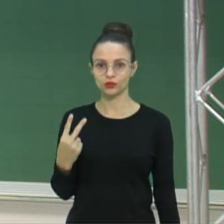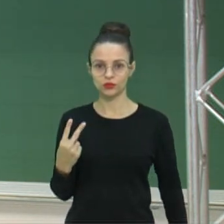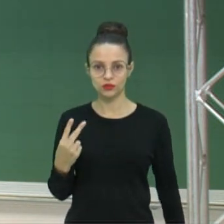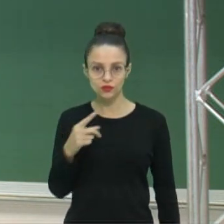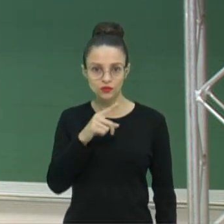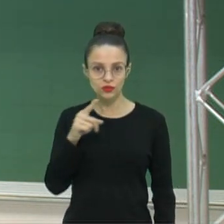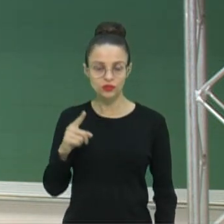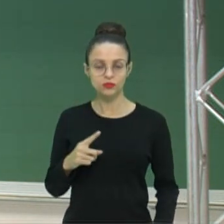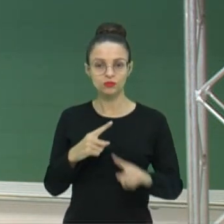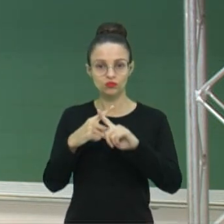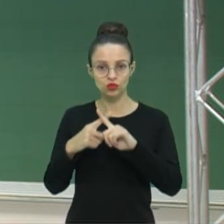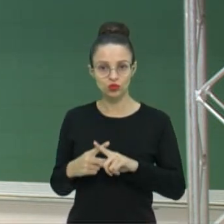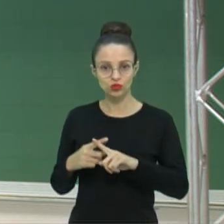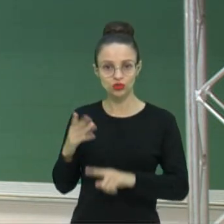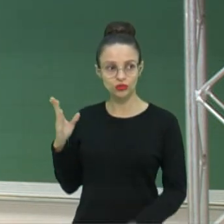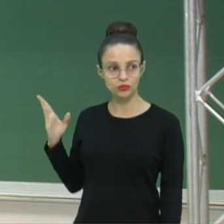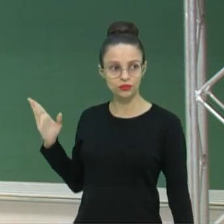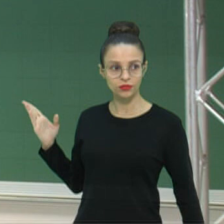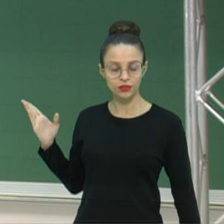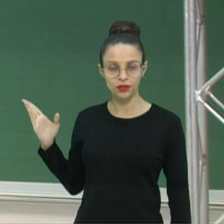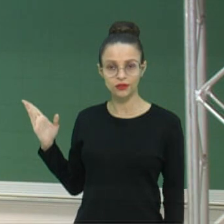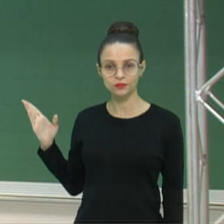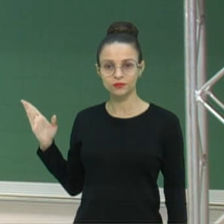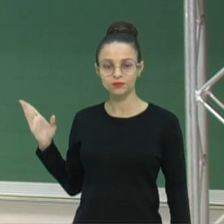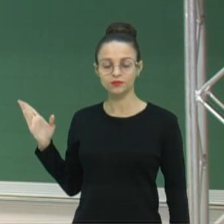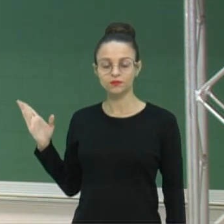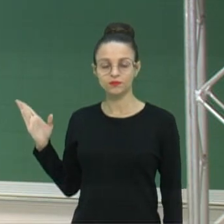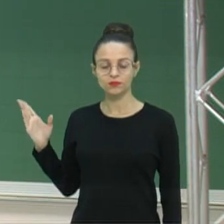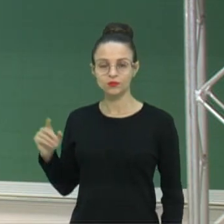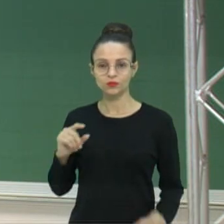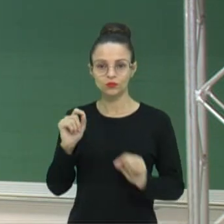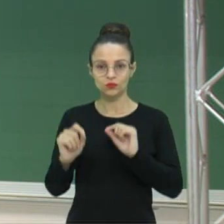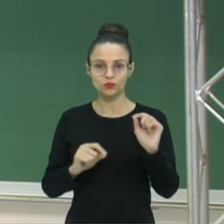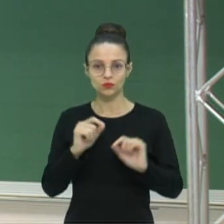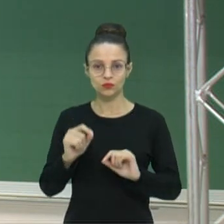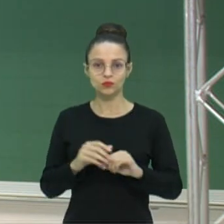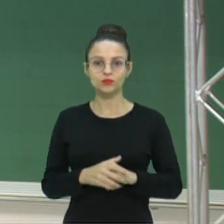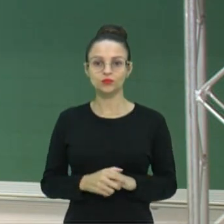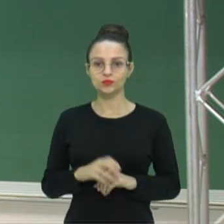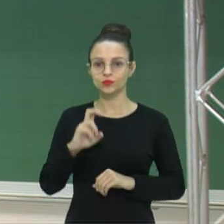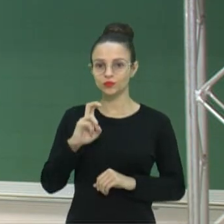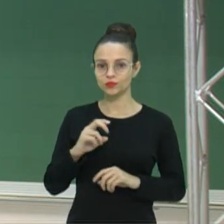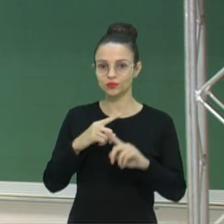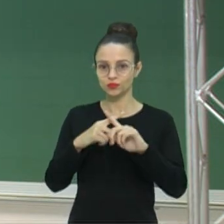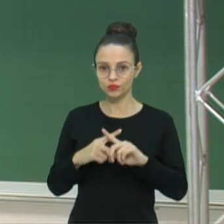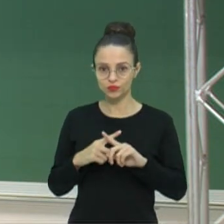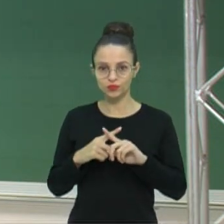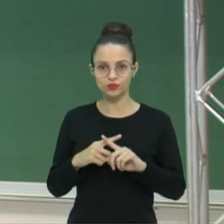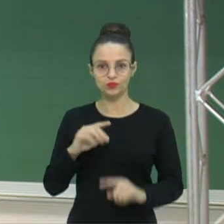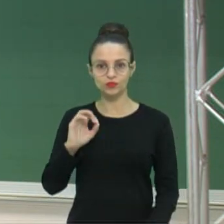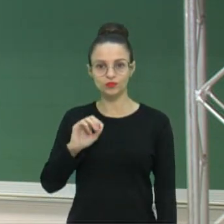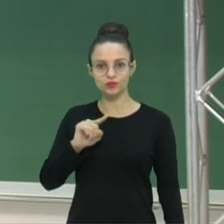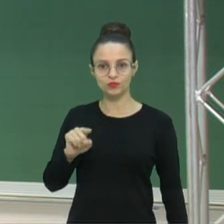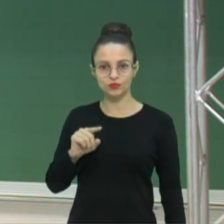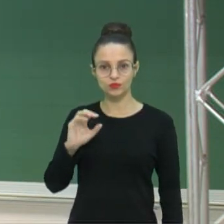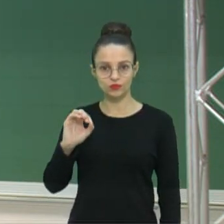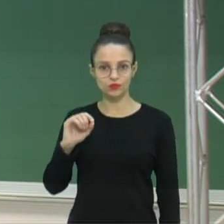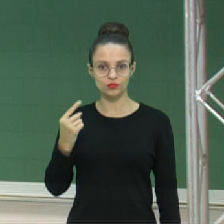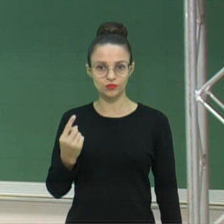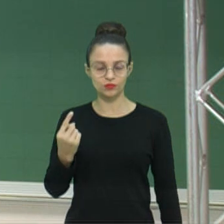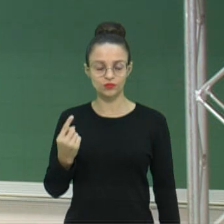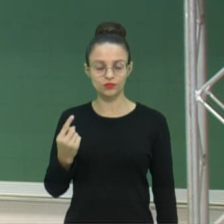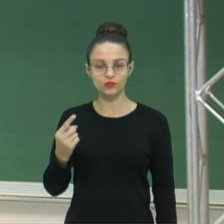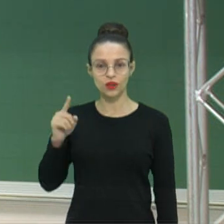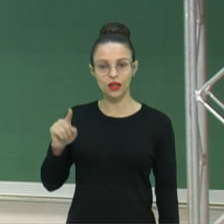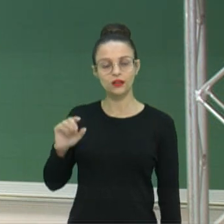você multiplicar aqui todo o povo, você terá o seguinte. 5 vezes 0,01 é a mesma coisa